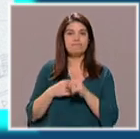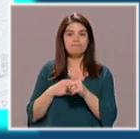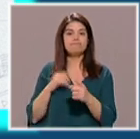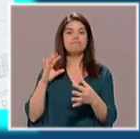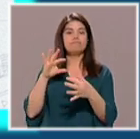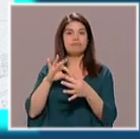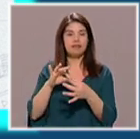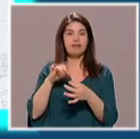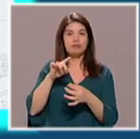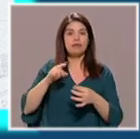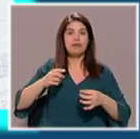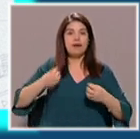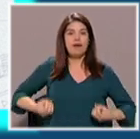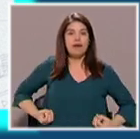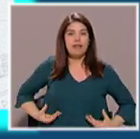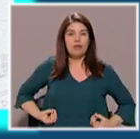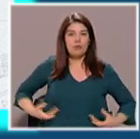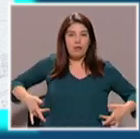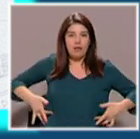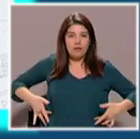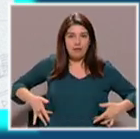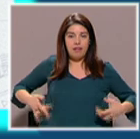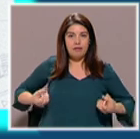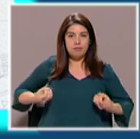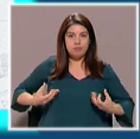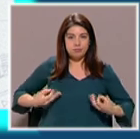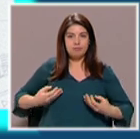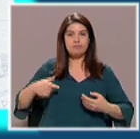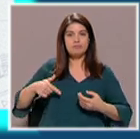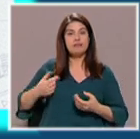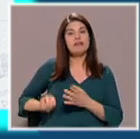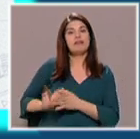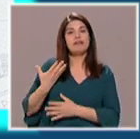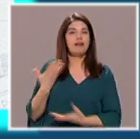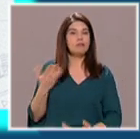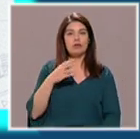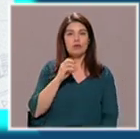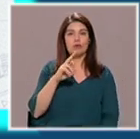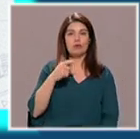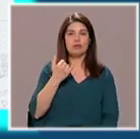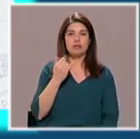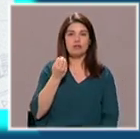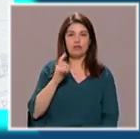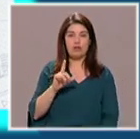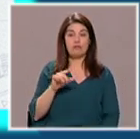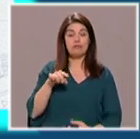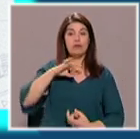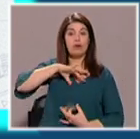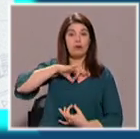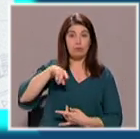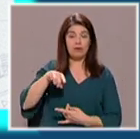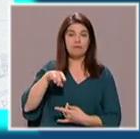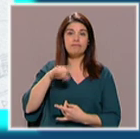nível das glândulas suprarrenais, as quais são estimuladas a produzir cortisol. Esta hormona é responsável